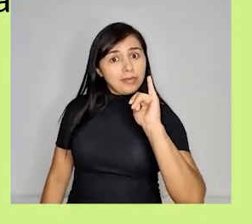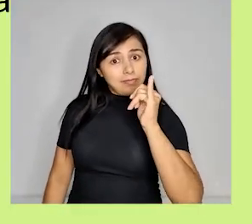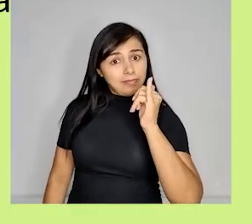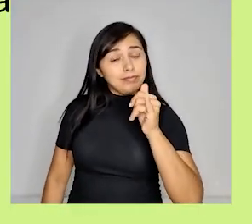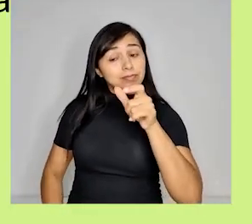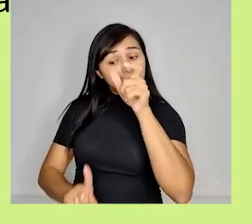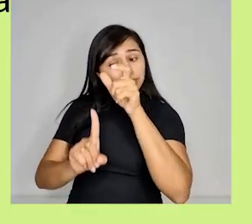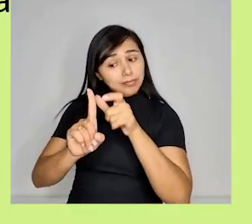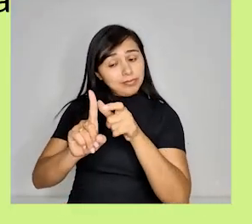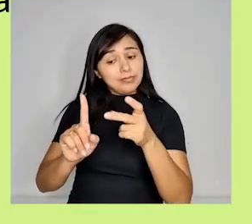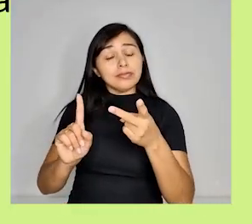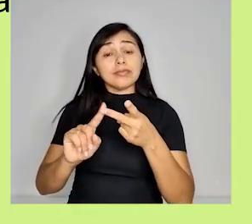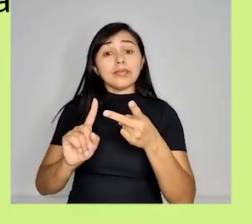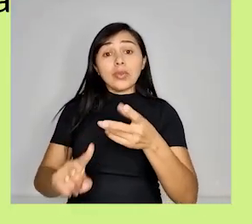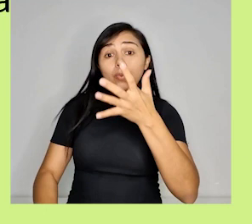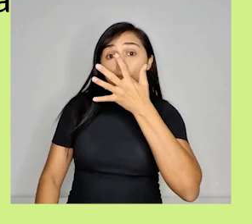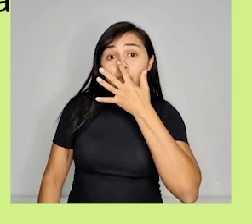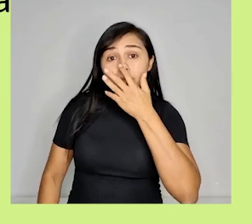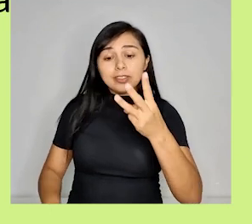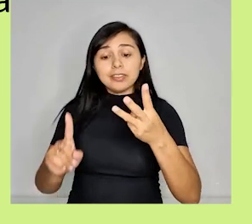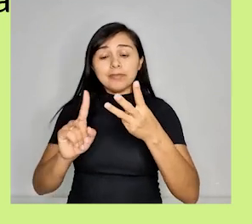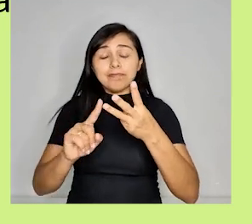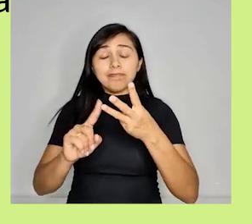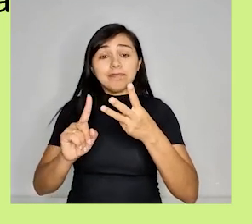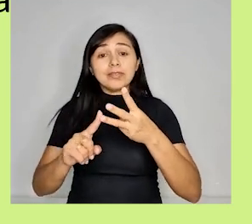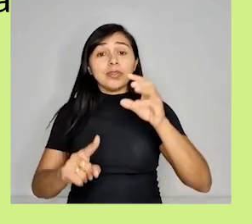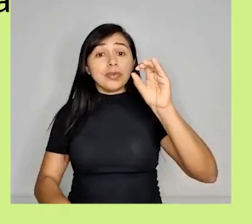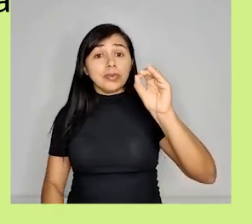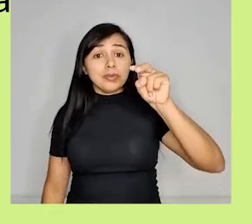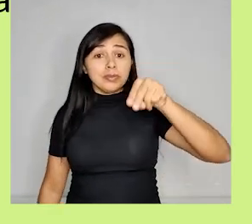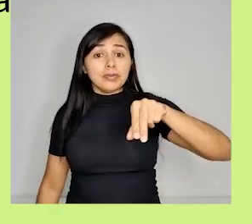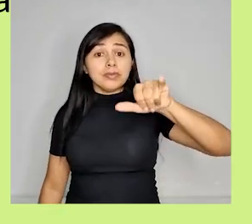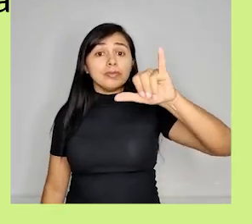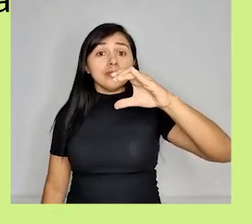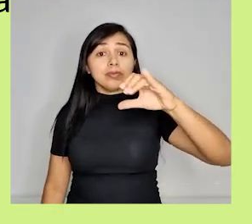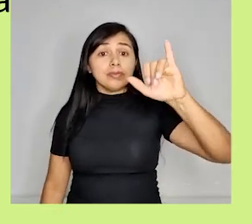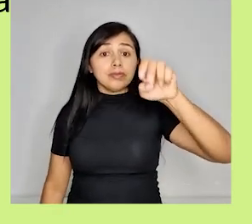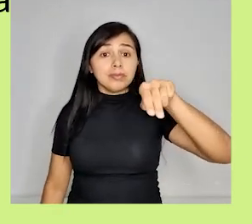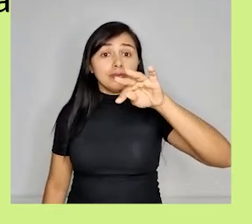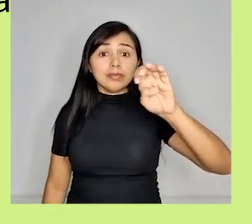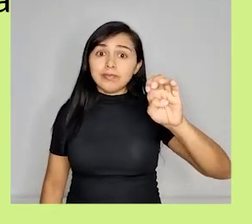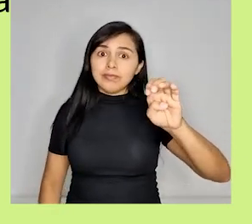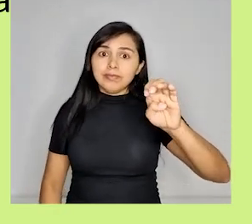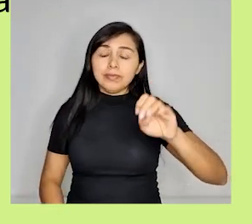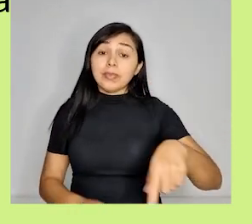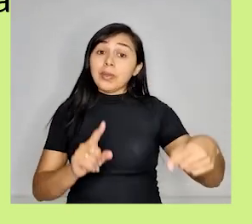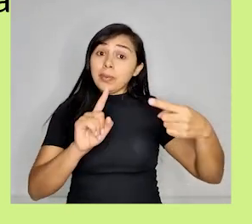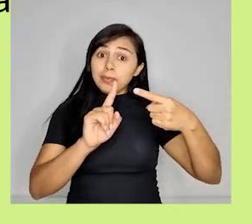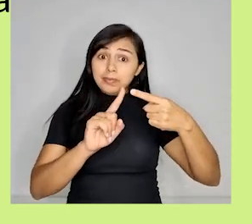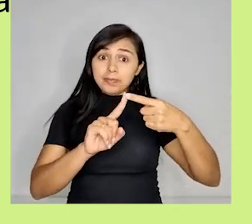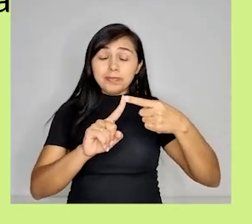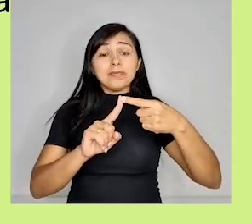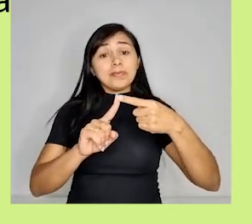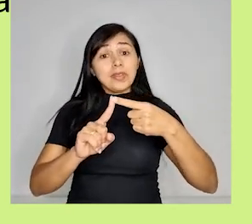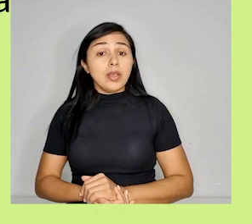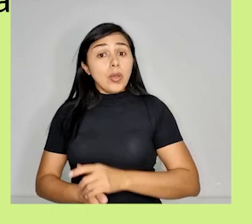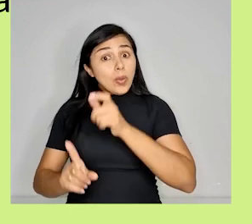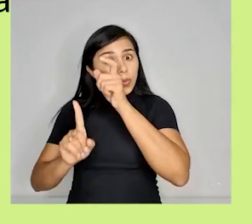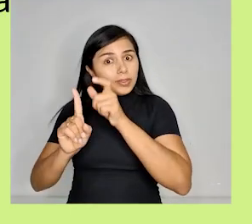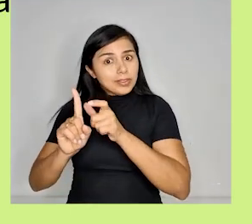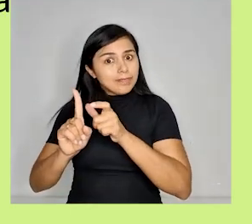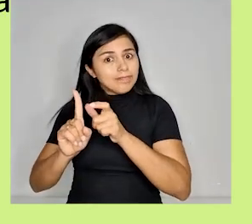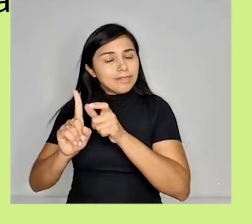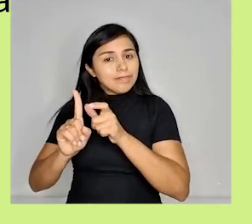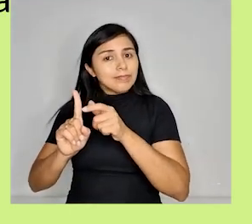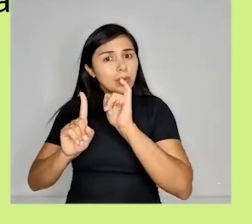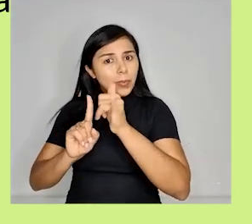o onisciente. O narrador personagem participa diretamente da ação enquanto personagem. O narrador pode